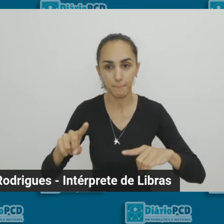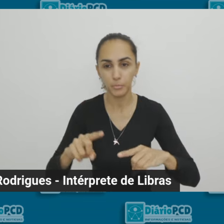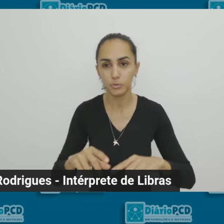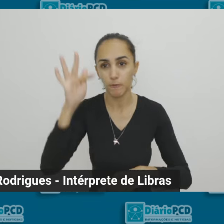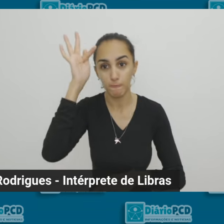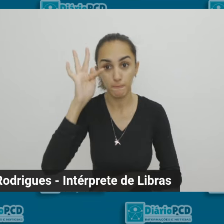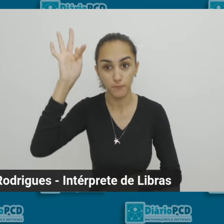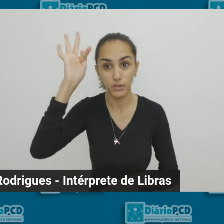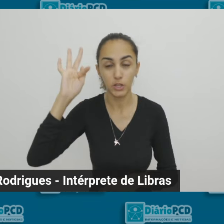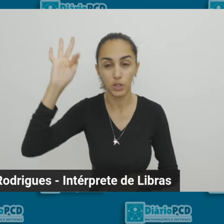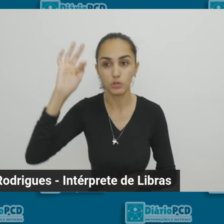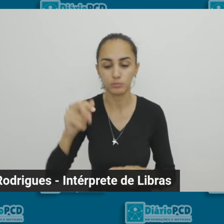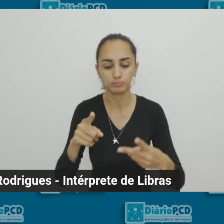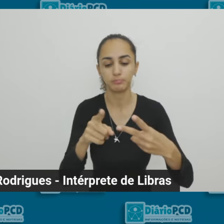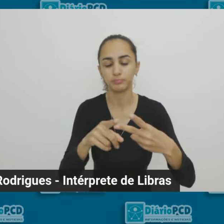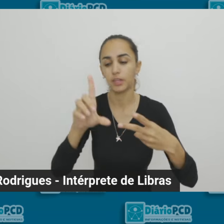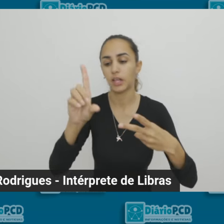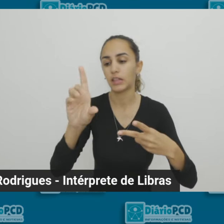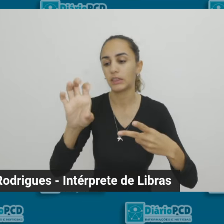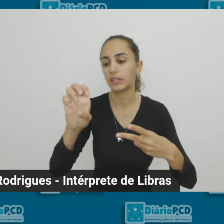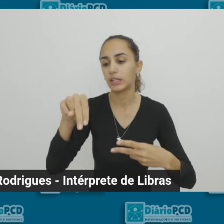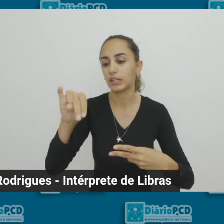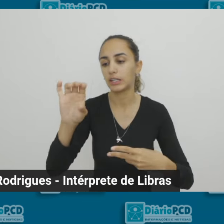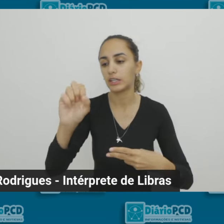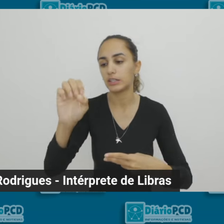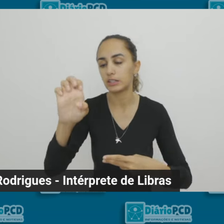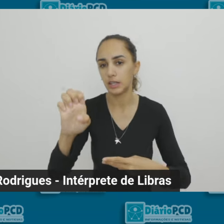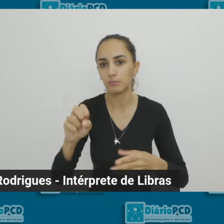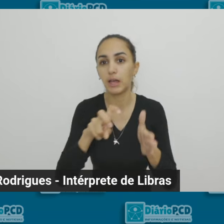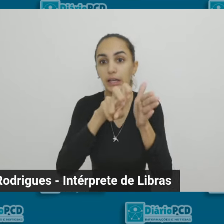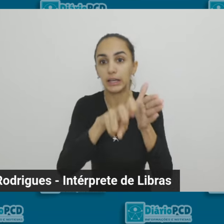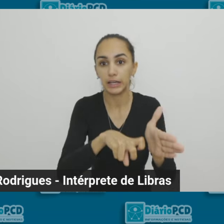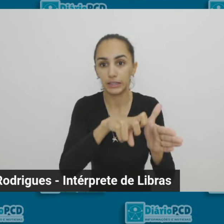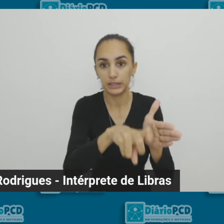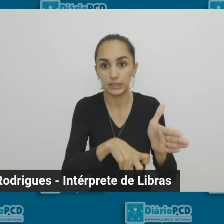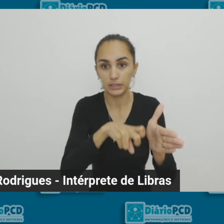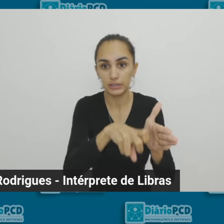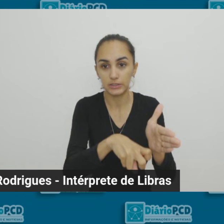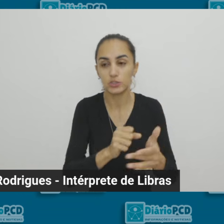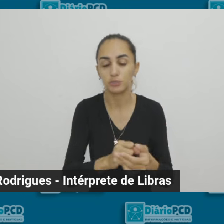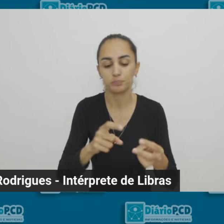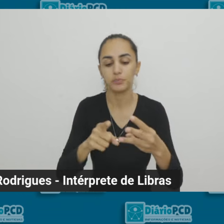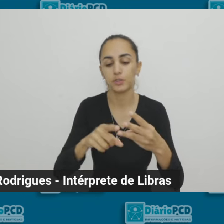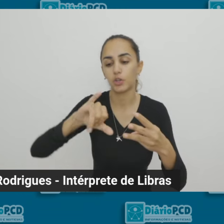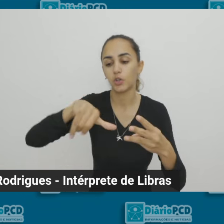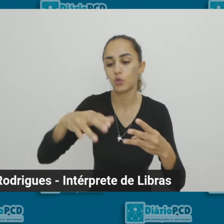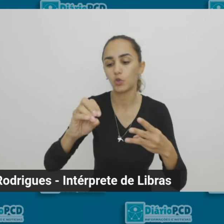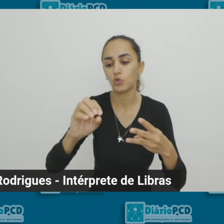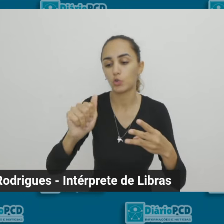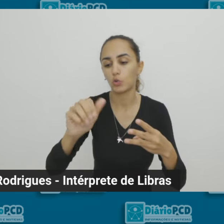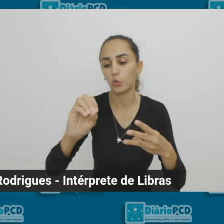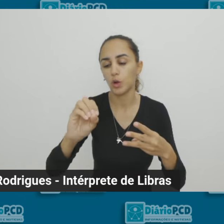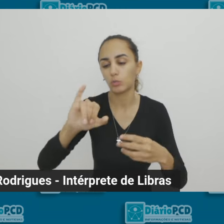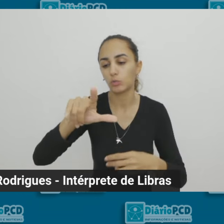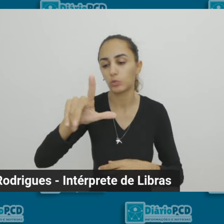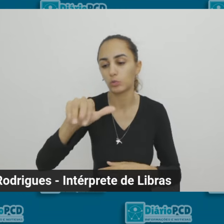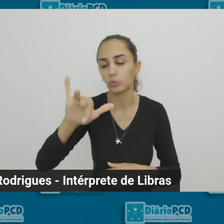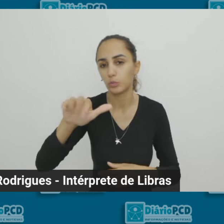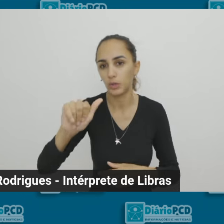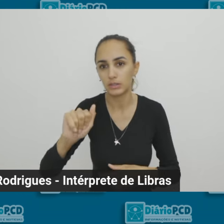filósofo. A Denise de Siqueira é uma cadeirante. E o João Luiz Antunes é uma pessoa com